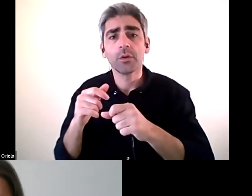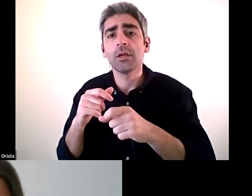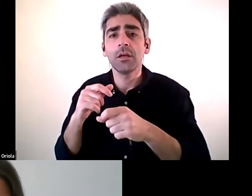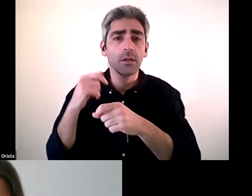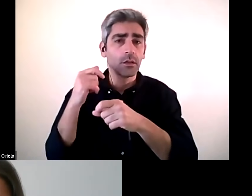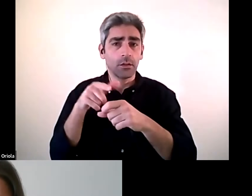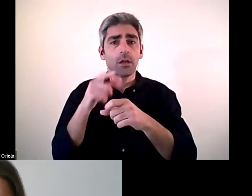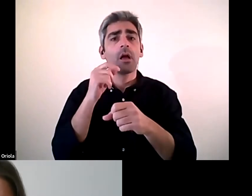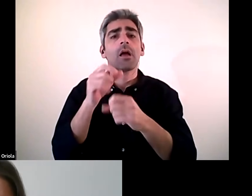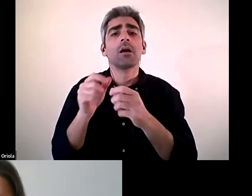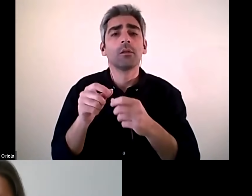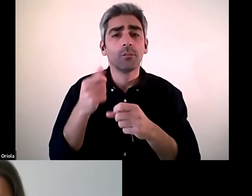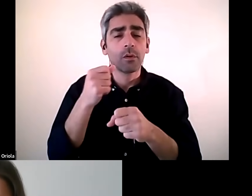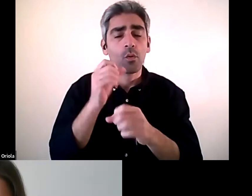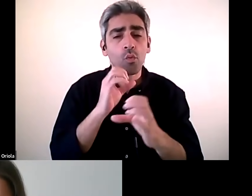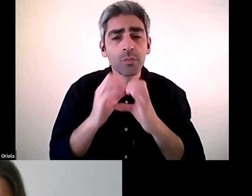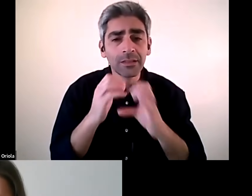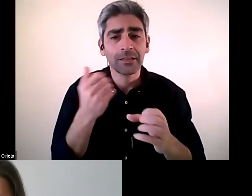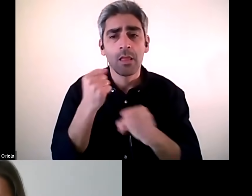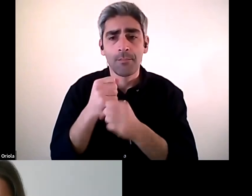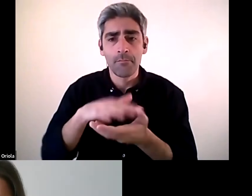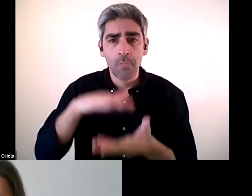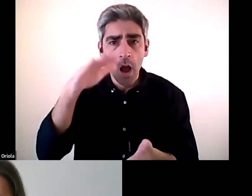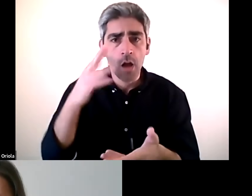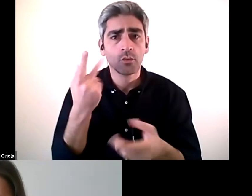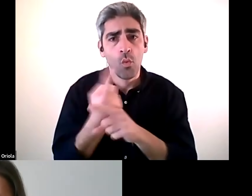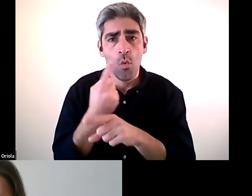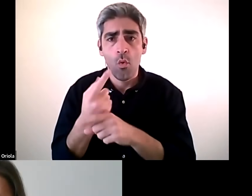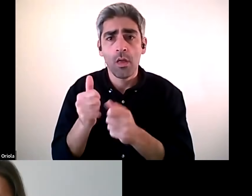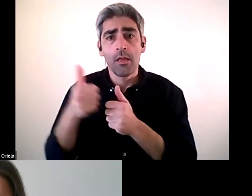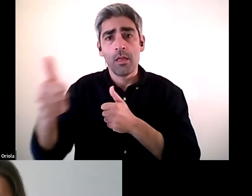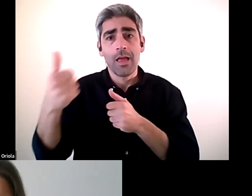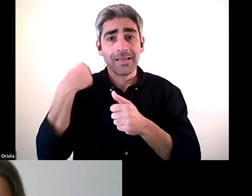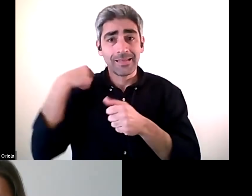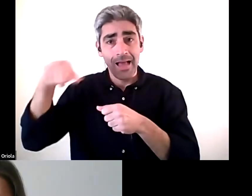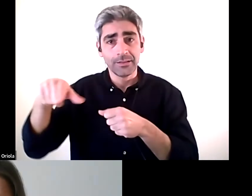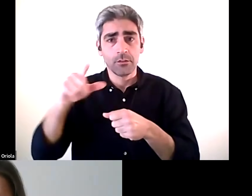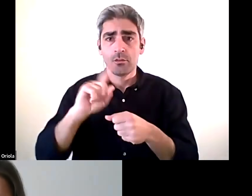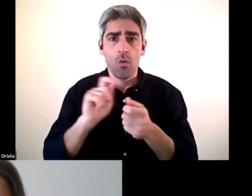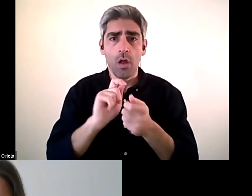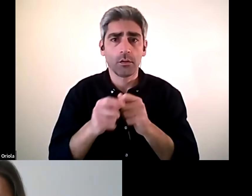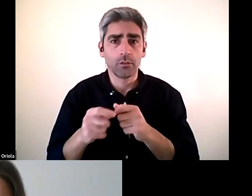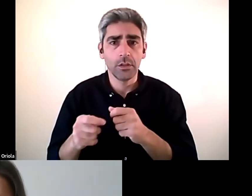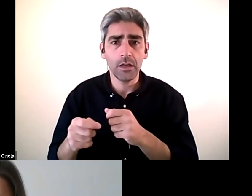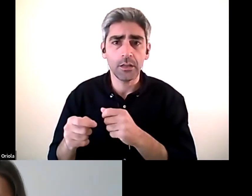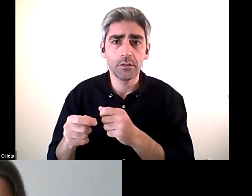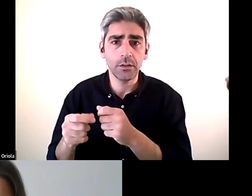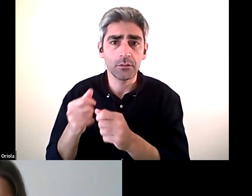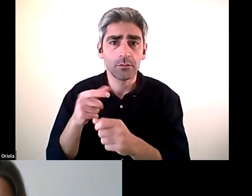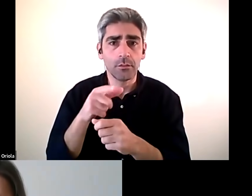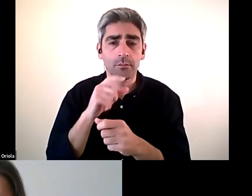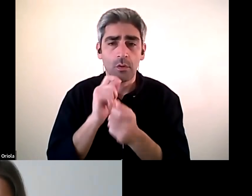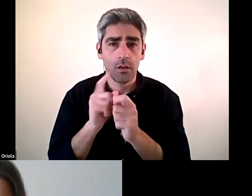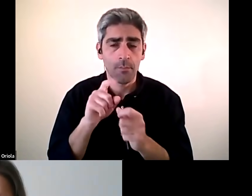ver com a carga de trabalho ou da comunicação, trabalhar a partir de casa não vai alterar isso, aliás, até